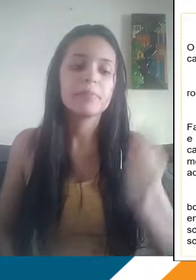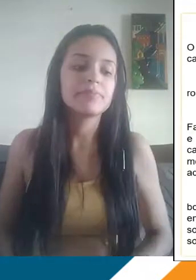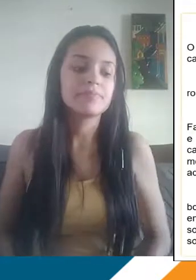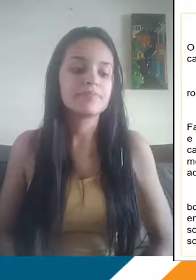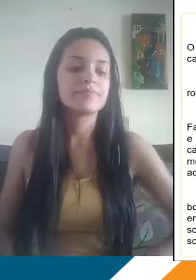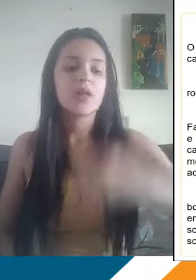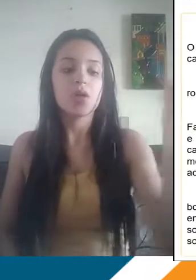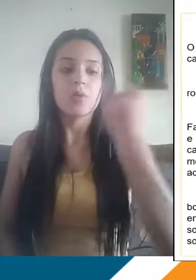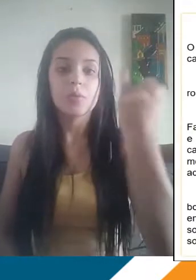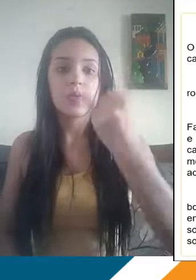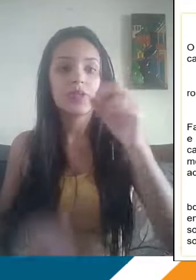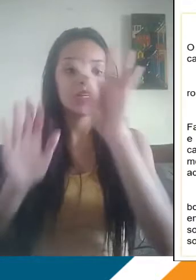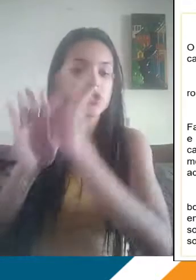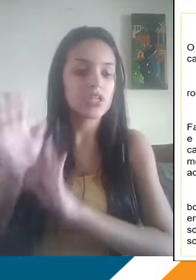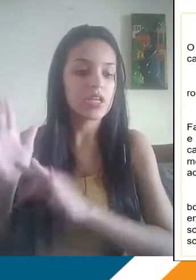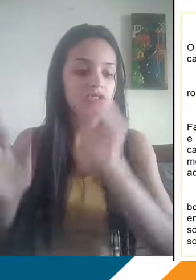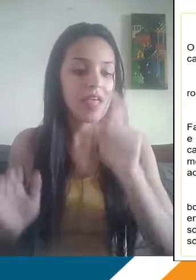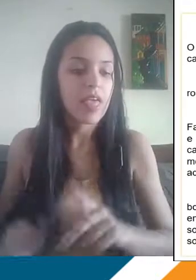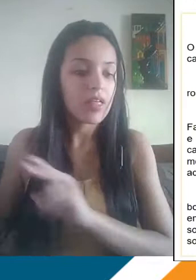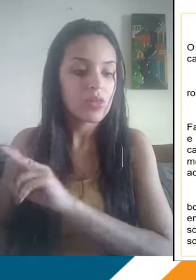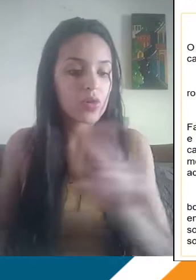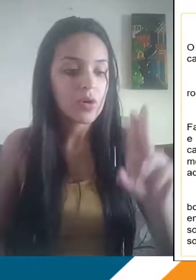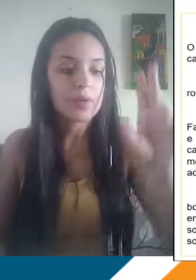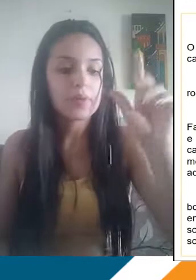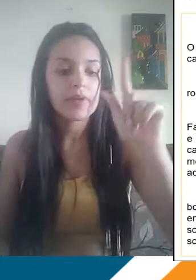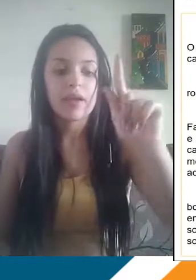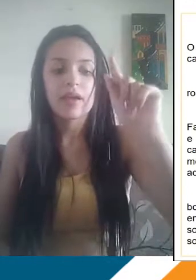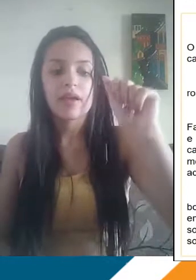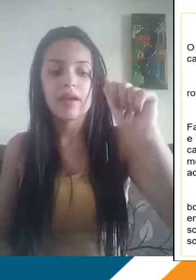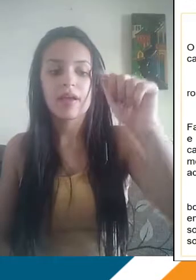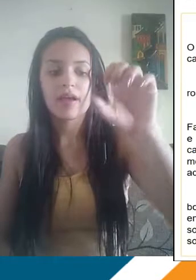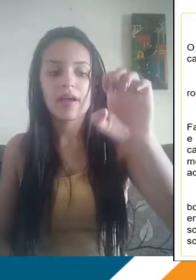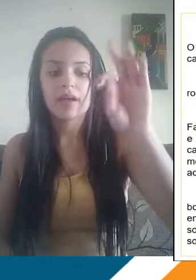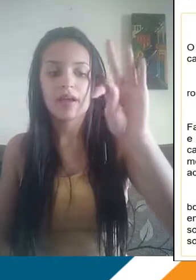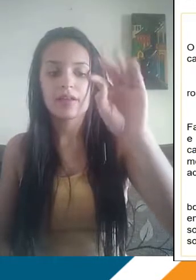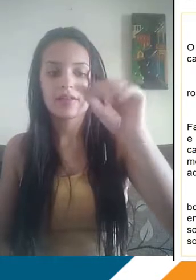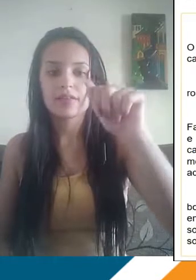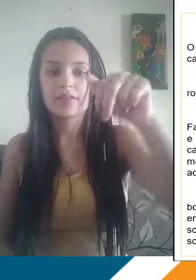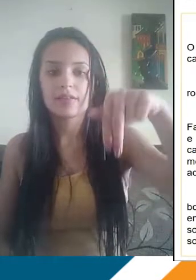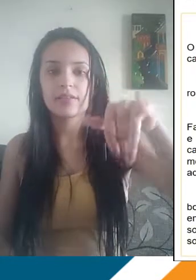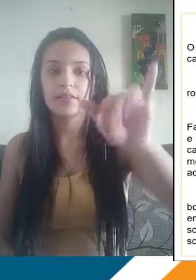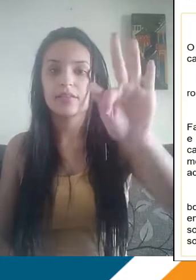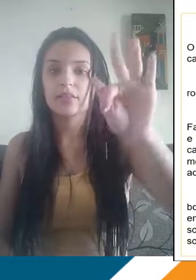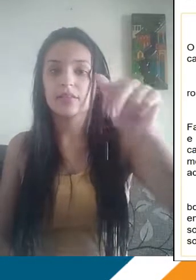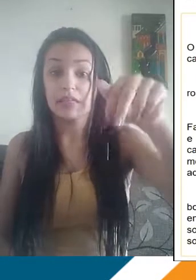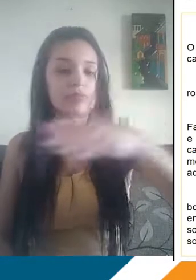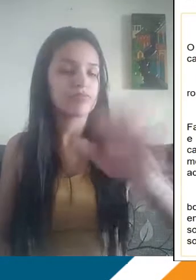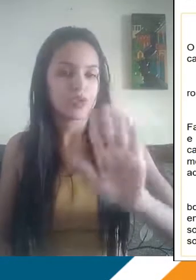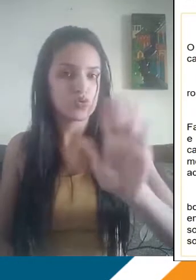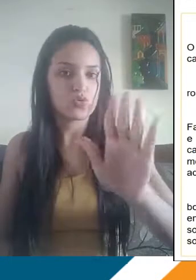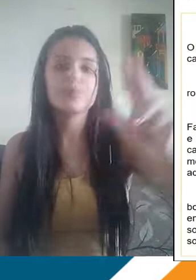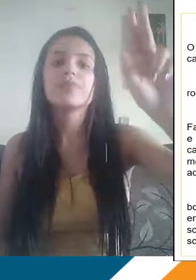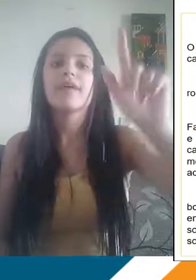texto de Alcântara Machado é o conto Gaetaninho que mostra justamente um pouco da